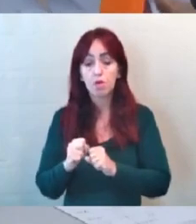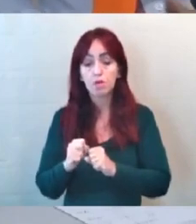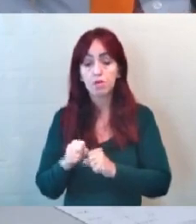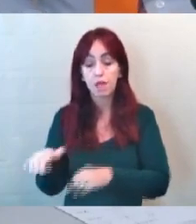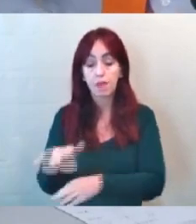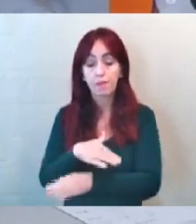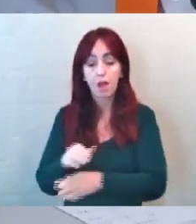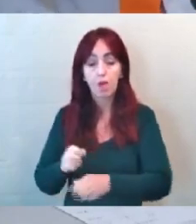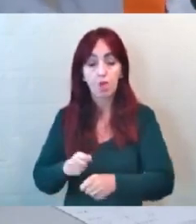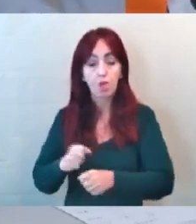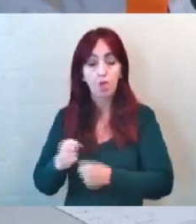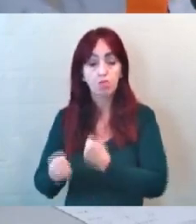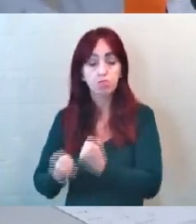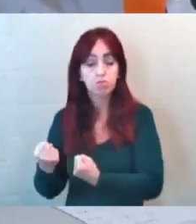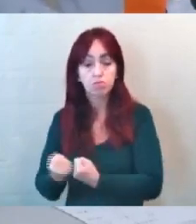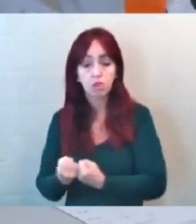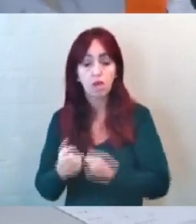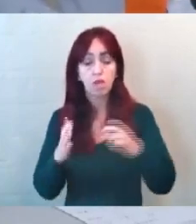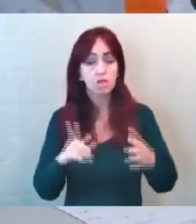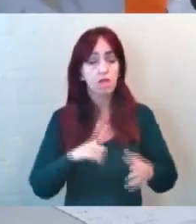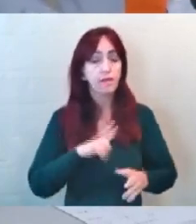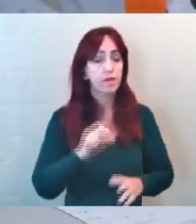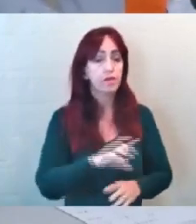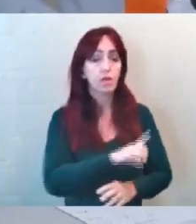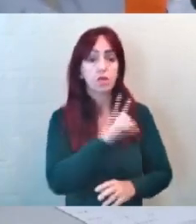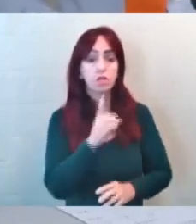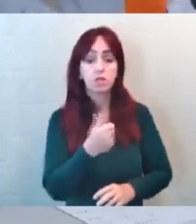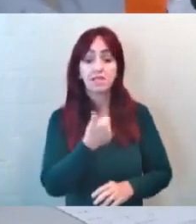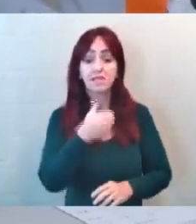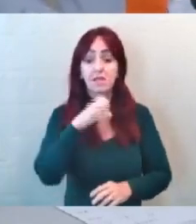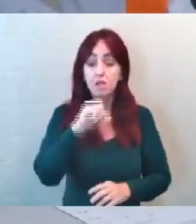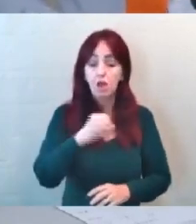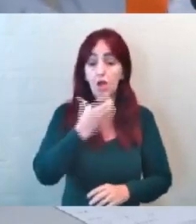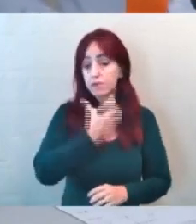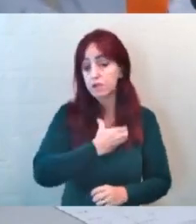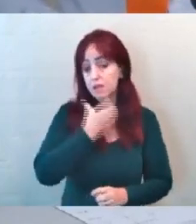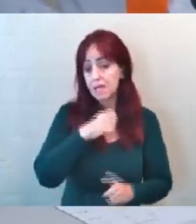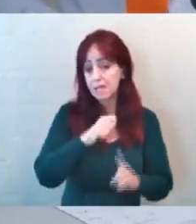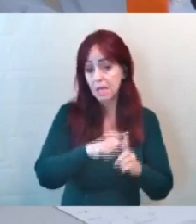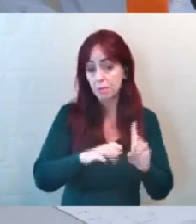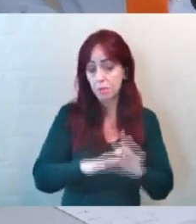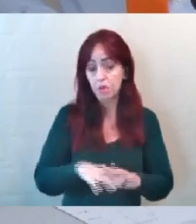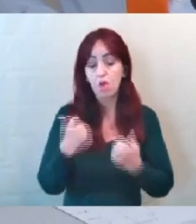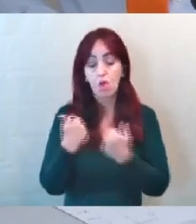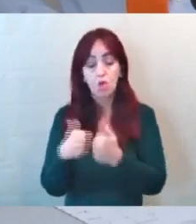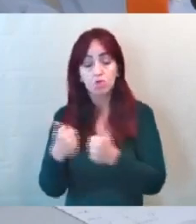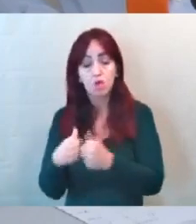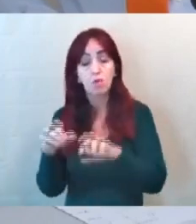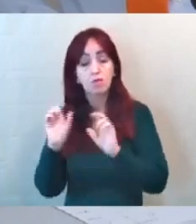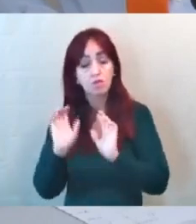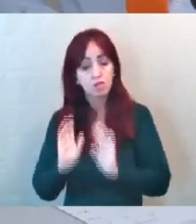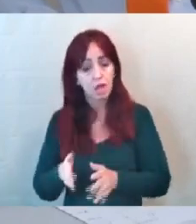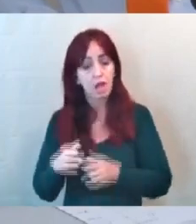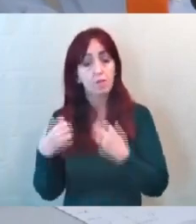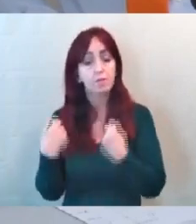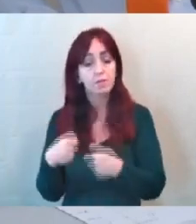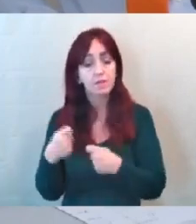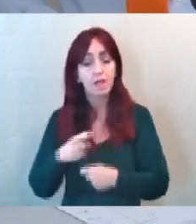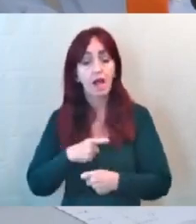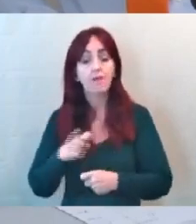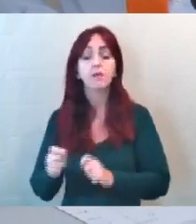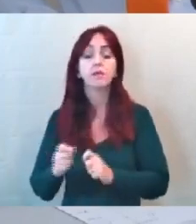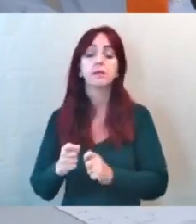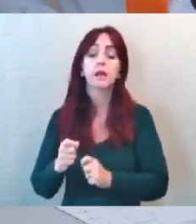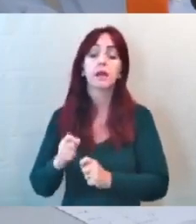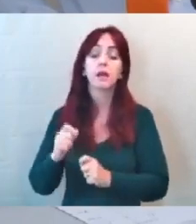19 de dezembro. Os veículos, eles deveriam já estar circulando na cidade de Belo Horizonte, porque